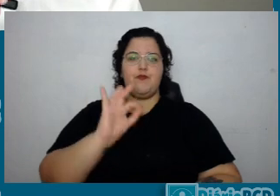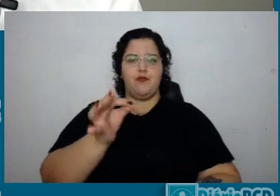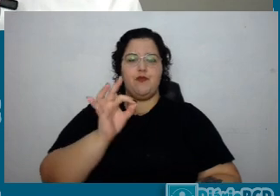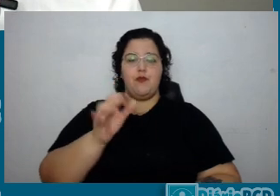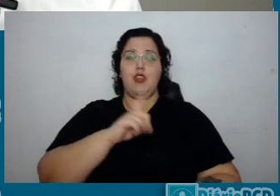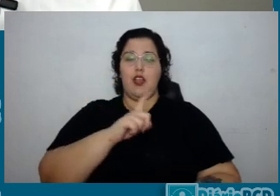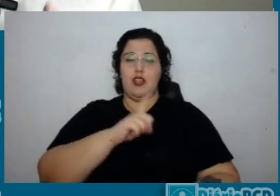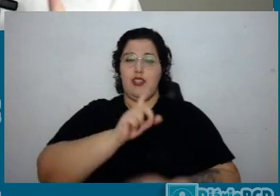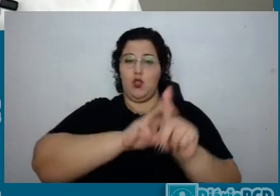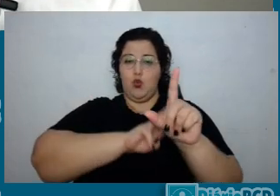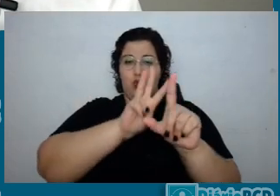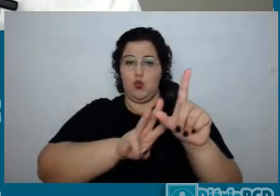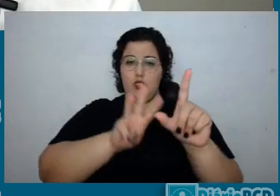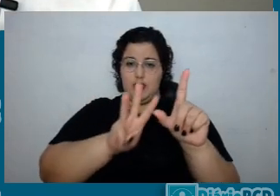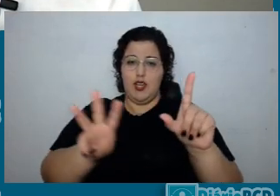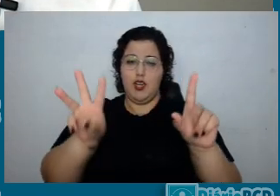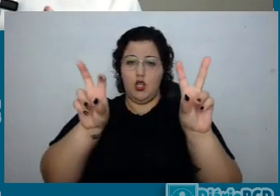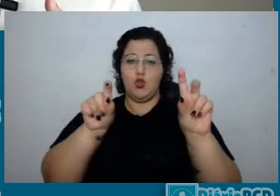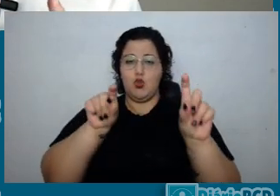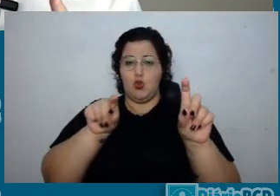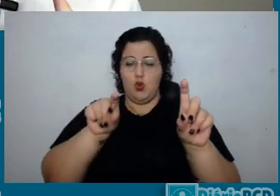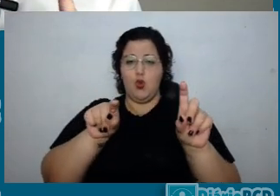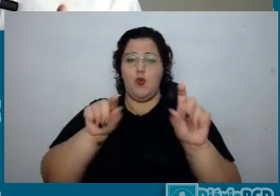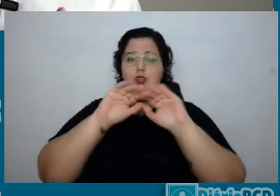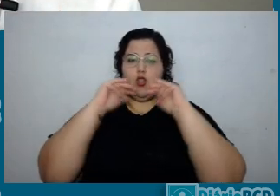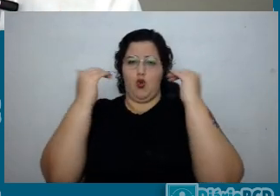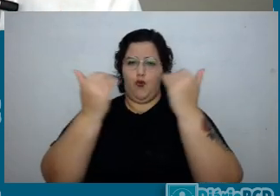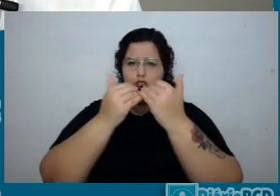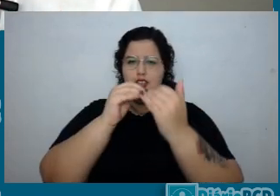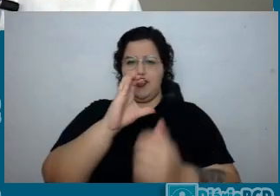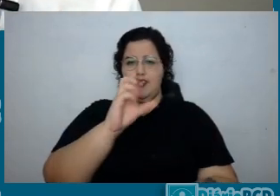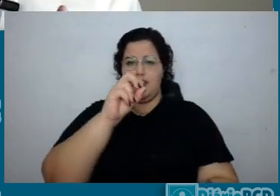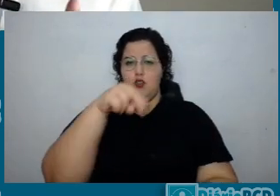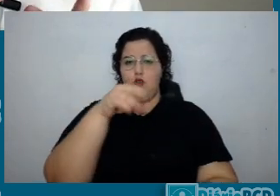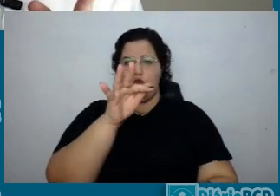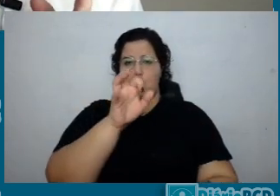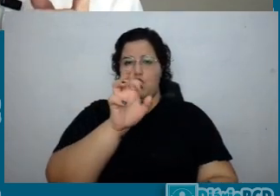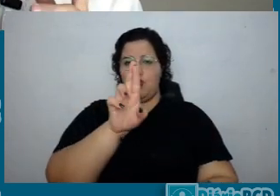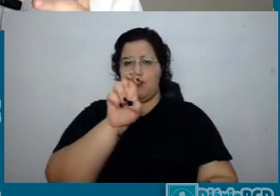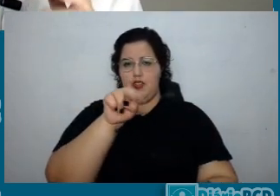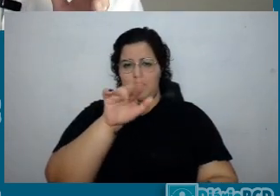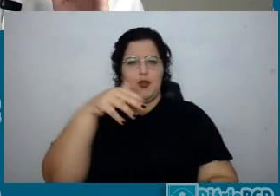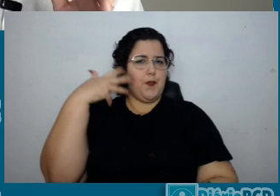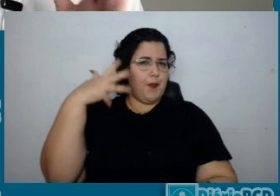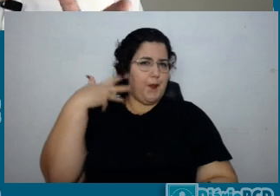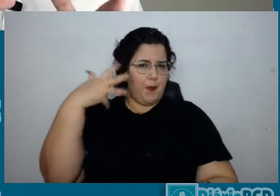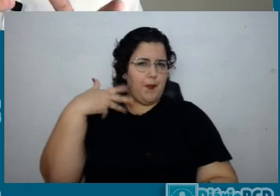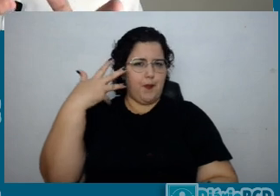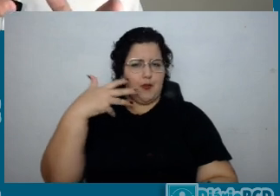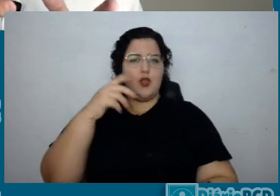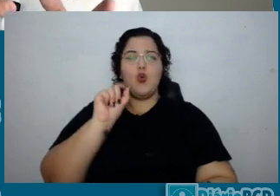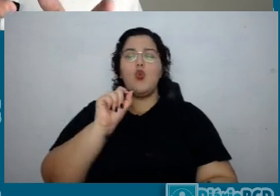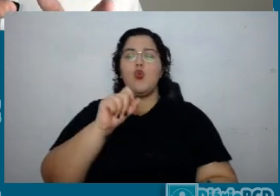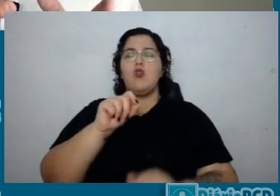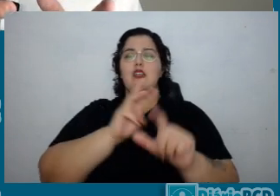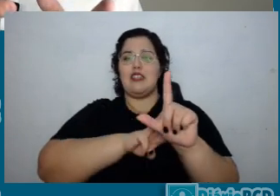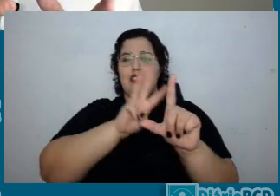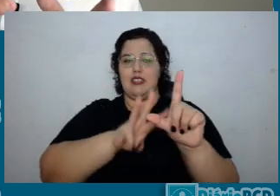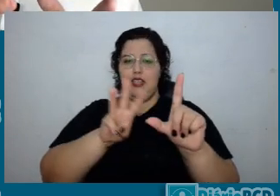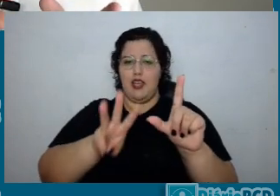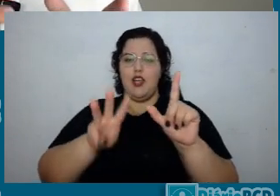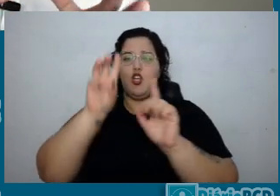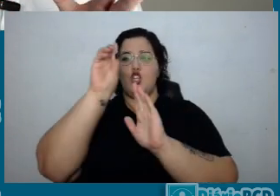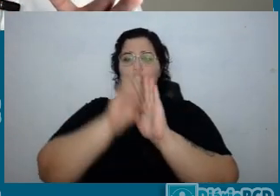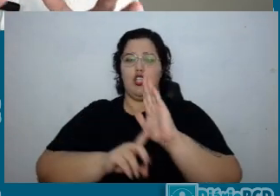um site criado só sobre a conferência, tá? O site do Ministério dos Direitos Humanos